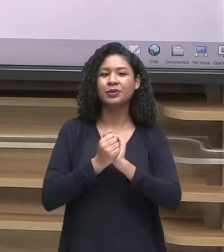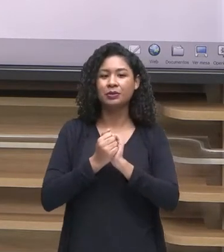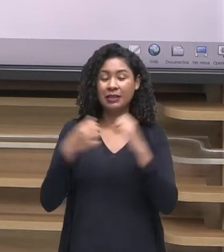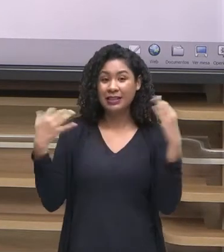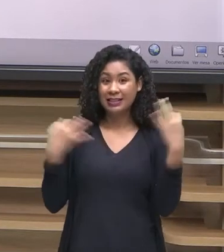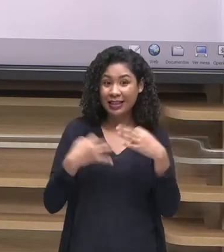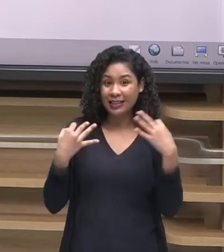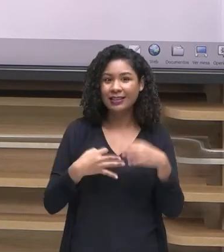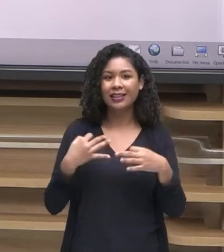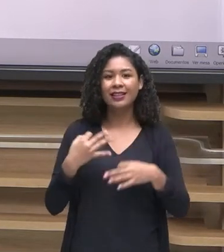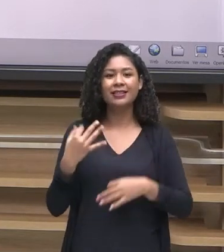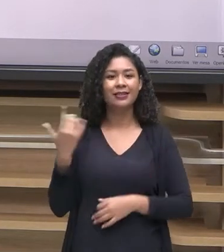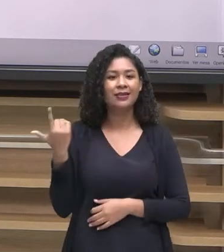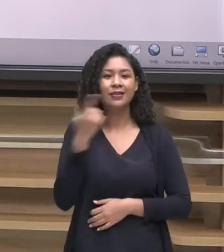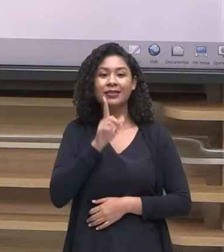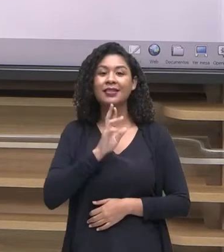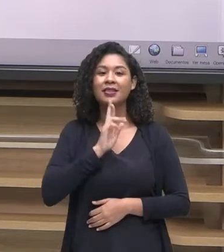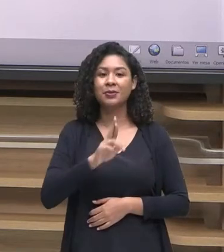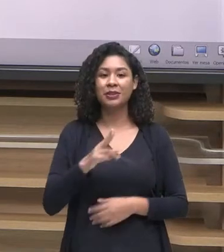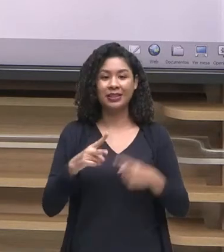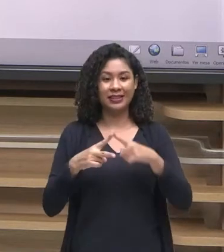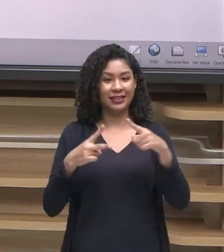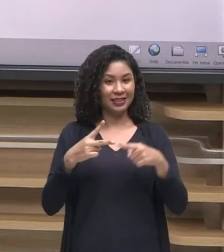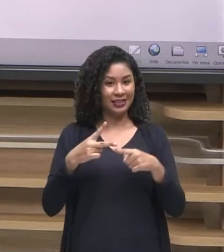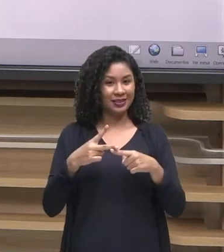resolver juntos as duas questões da nossa DLI.